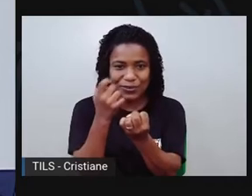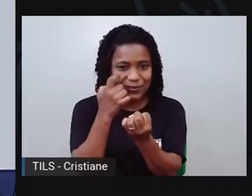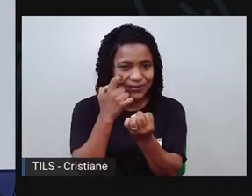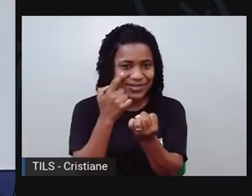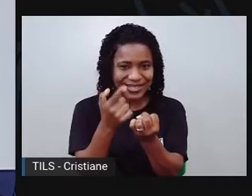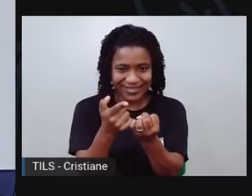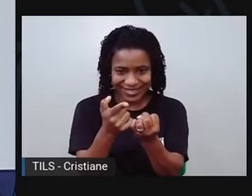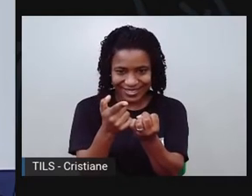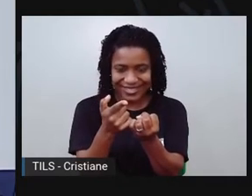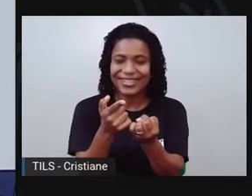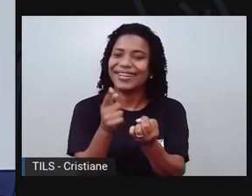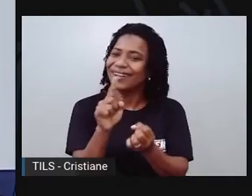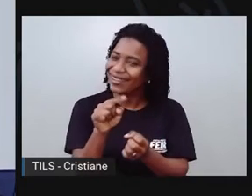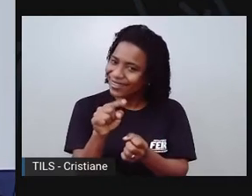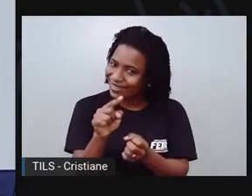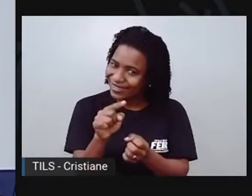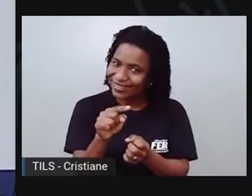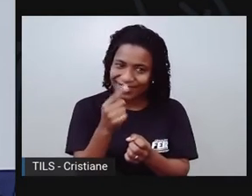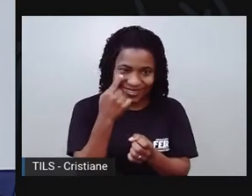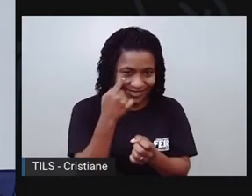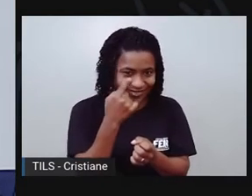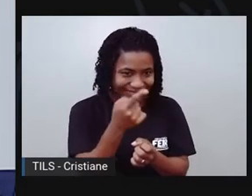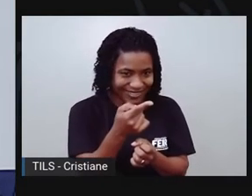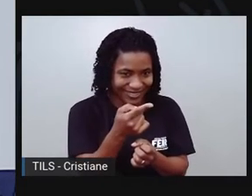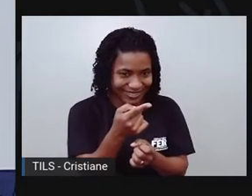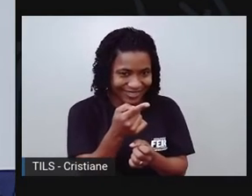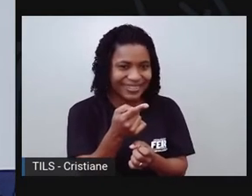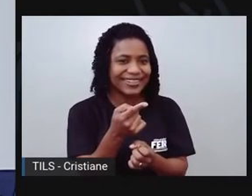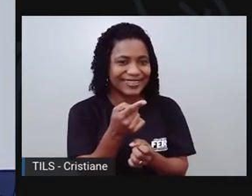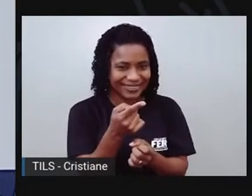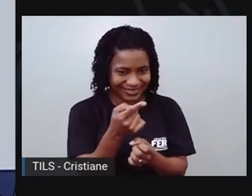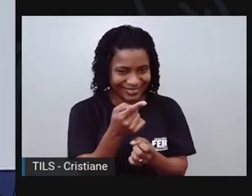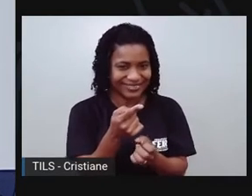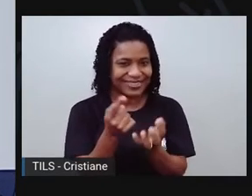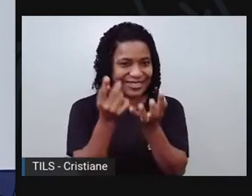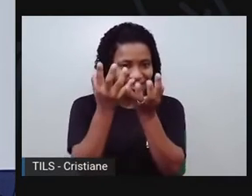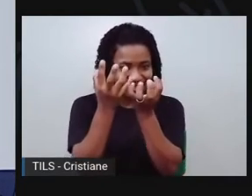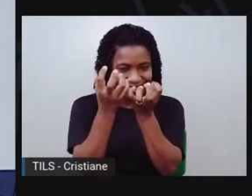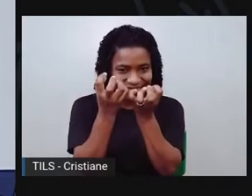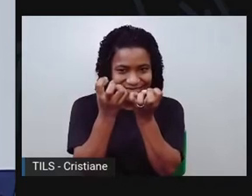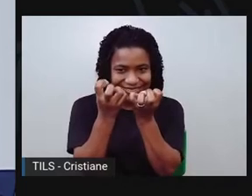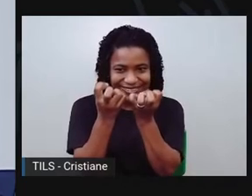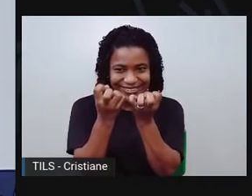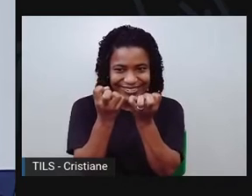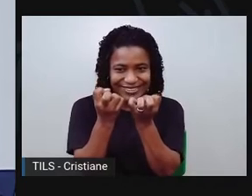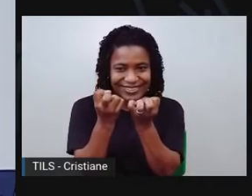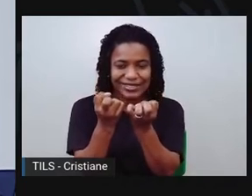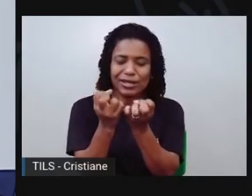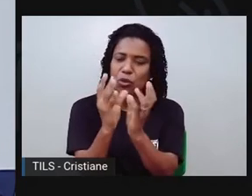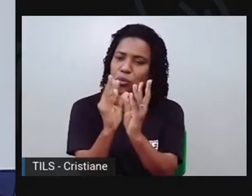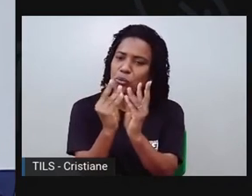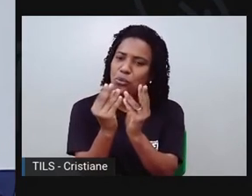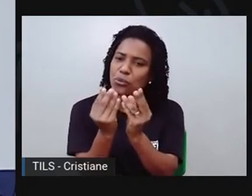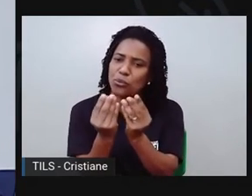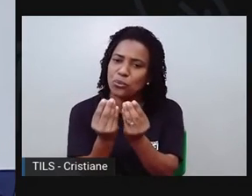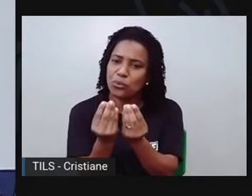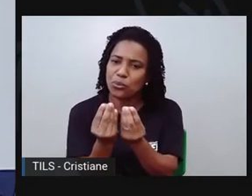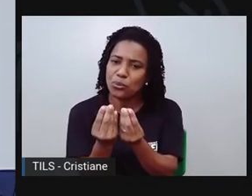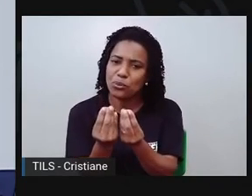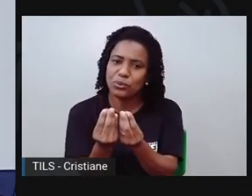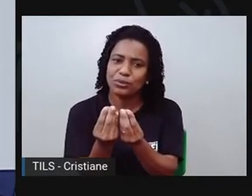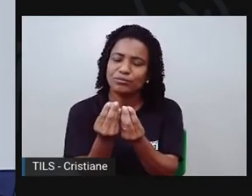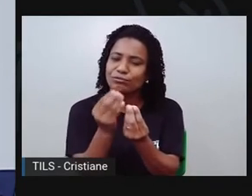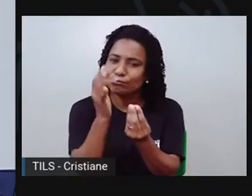só, aqui. Desse lado de cá, eu acho que fica melhor. Tá vendo? Ela fica bem sequinha. É uma florzinha